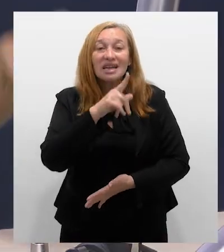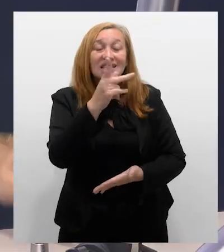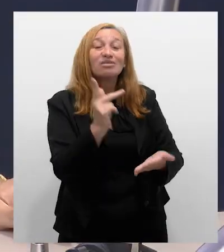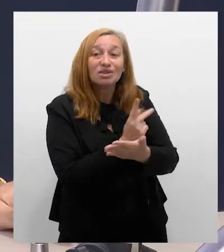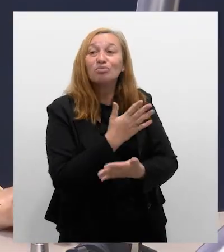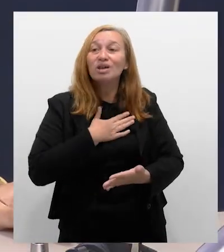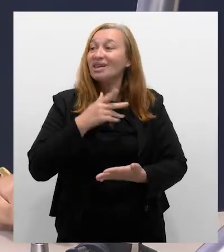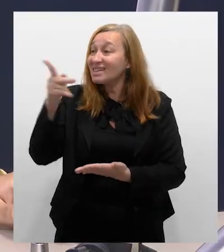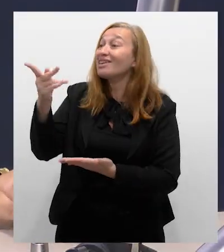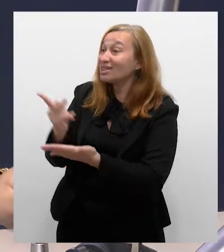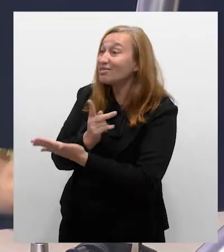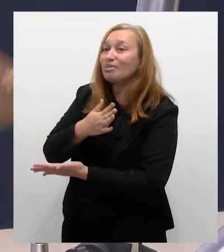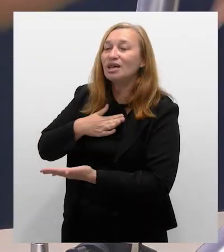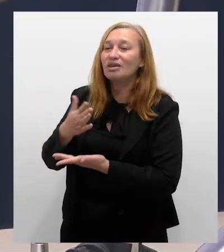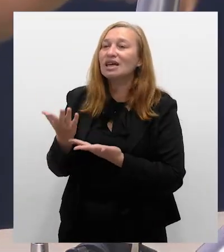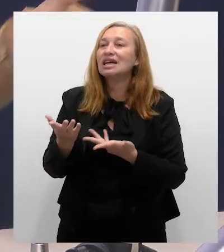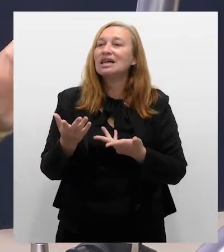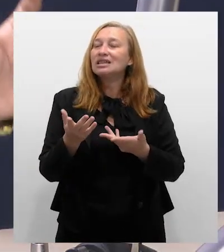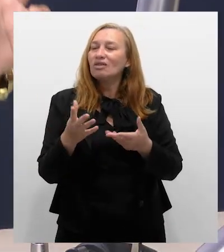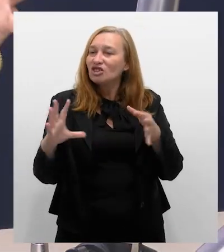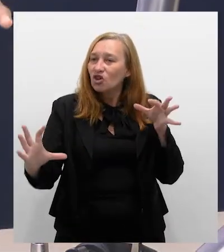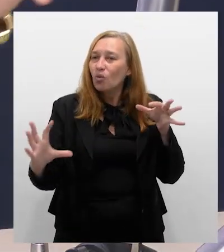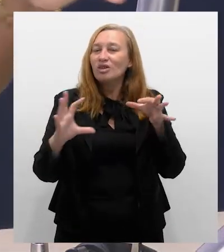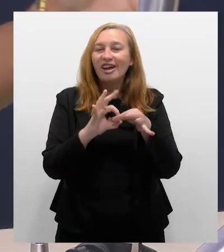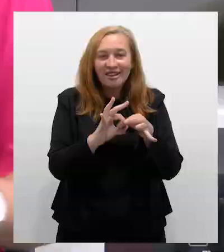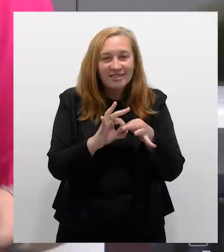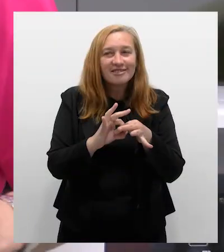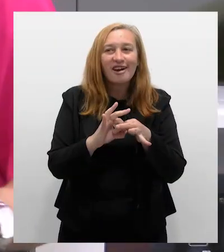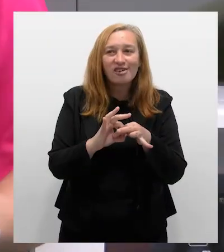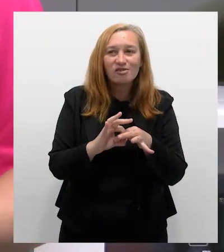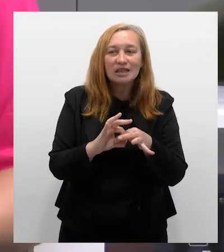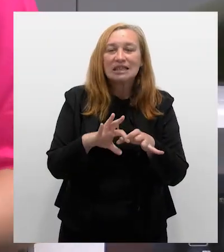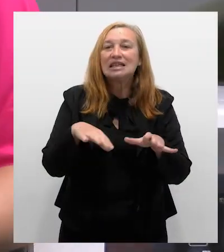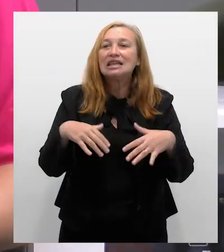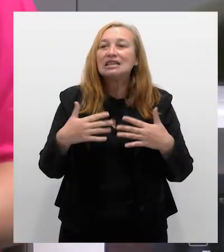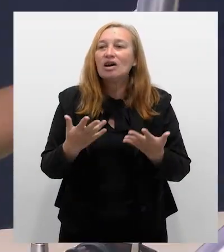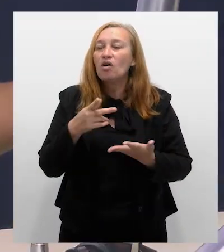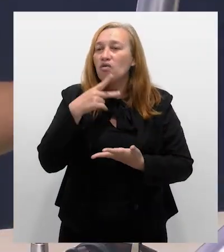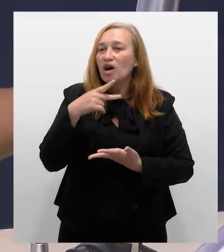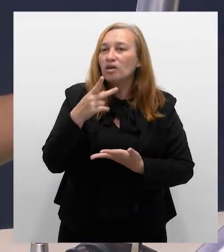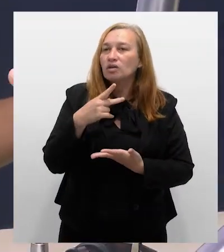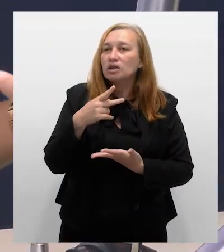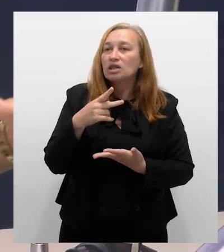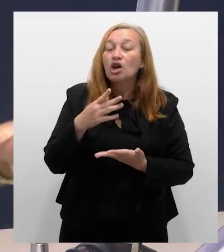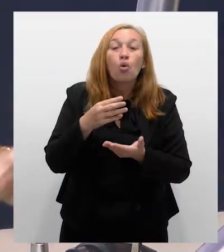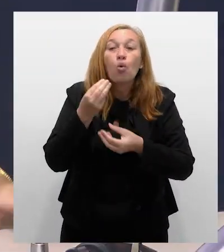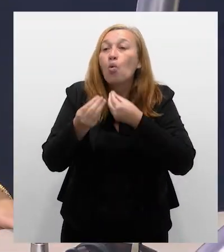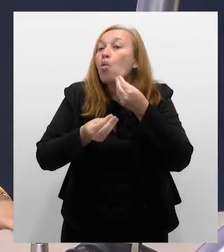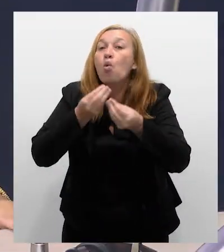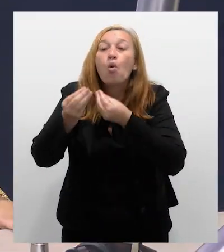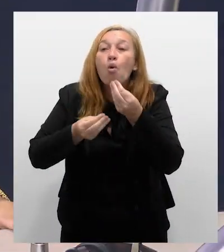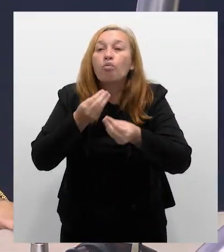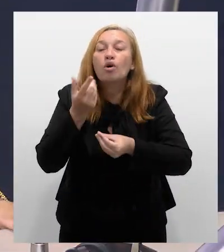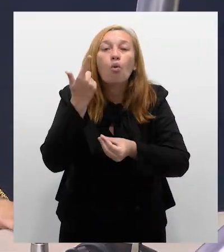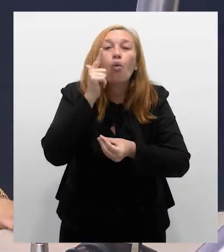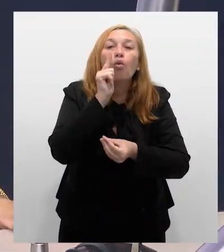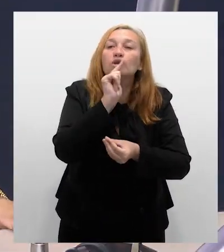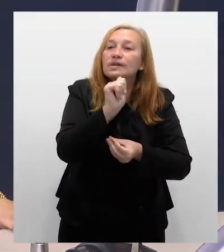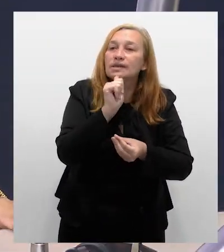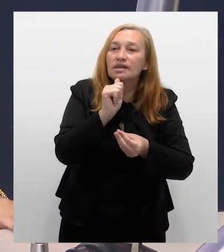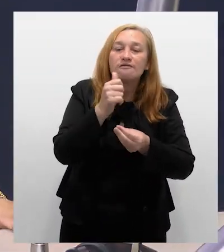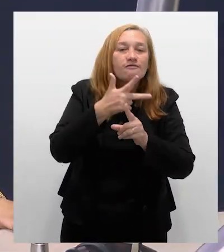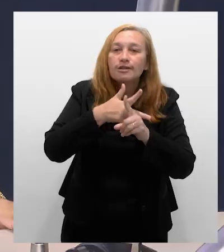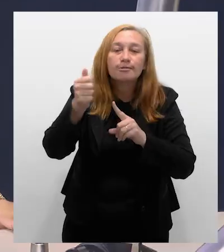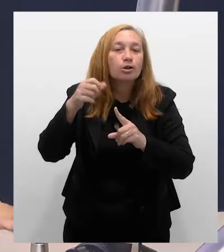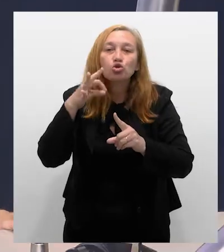também aconteceu comigo. Isso também aconteceu com um parceiro lá. Não sei. Então a gente cria uma conexão. Uma dessas dores assim, né? Então eu falo, pô, e como é que